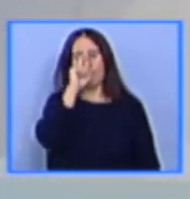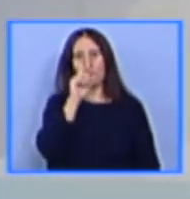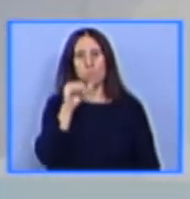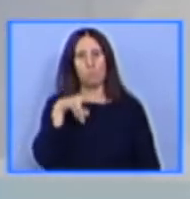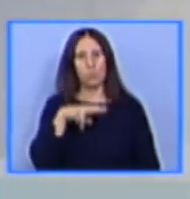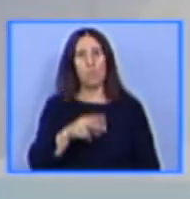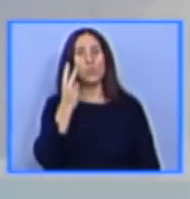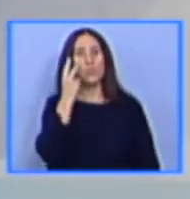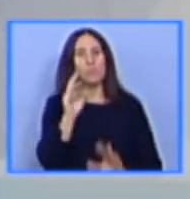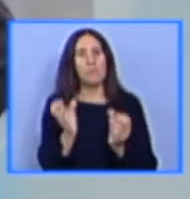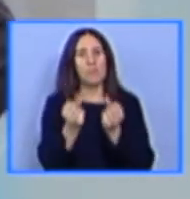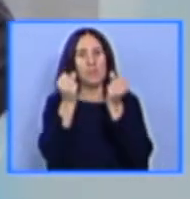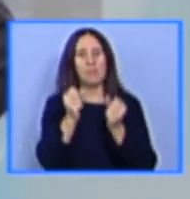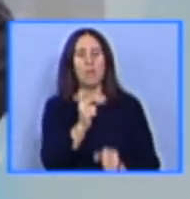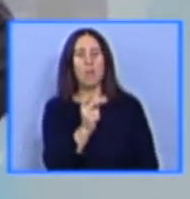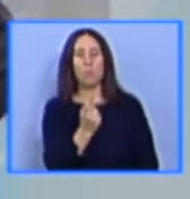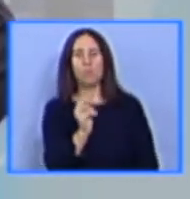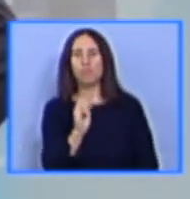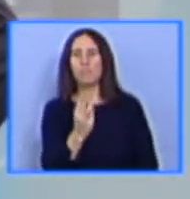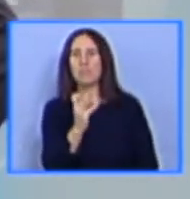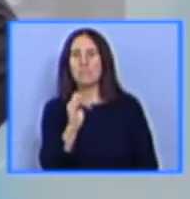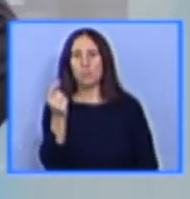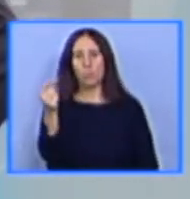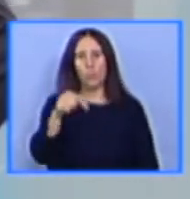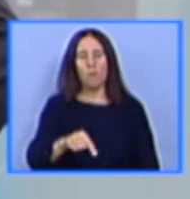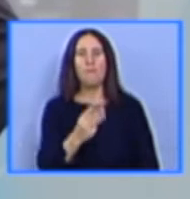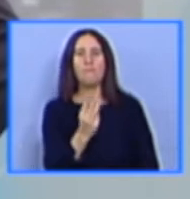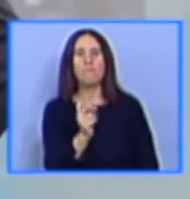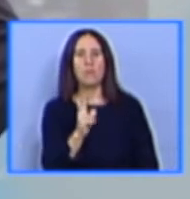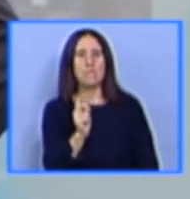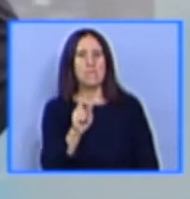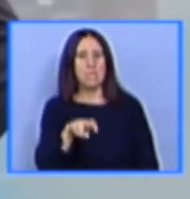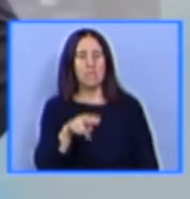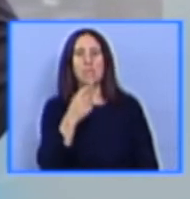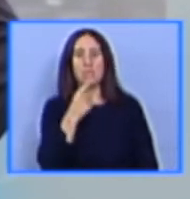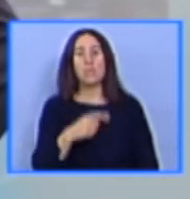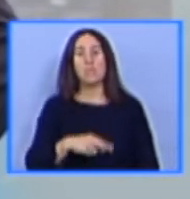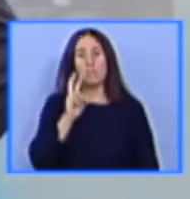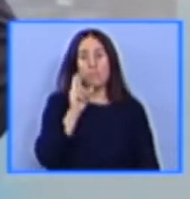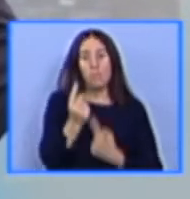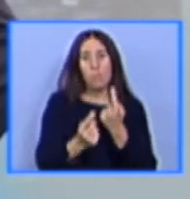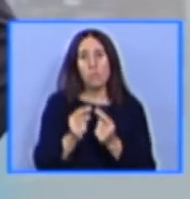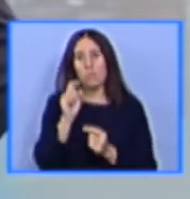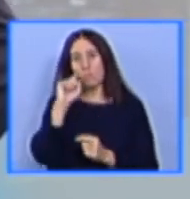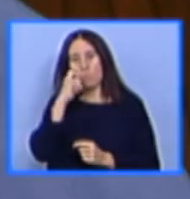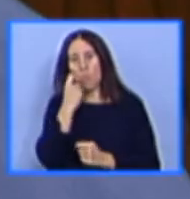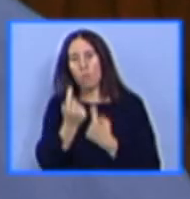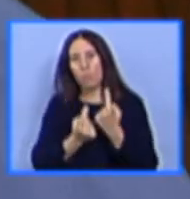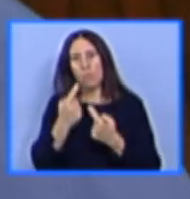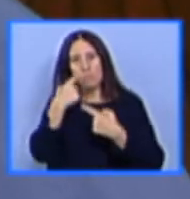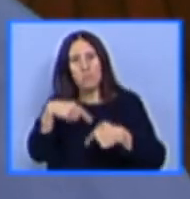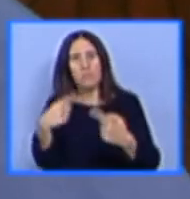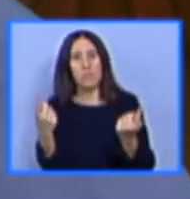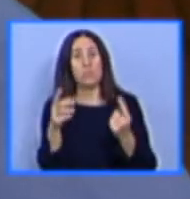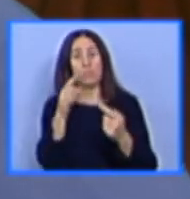um sobrevivente de Auschwitz, o Werner Reich, e que ele dizia, se você vir alguma coisa, se estiver a observar alguma coisa, manifeste-se. Porque se